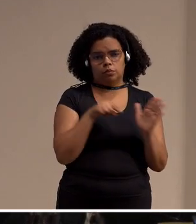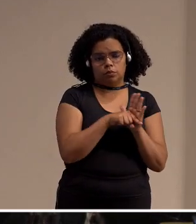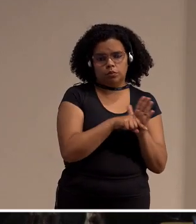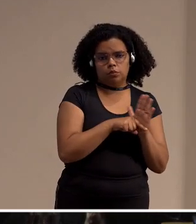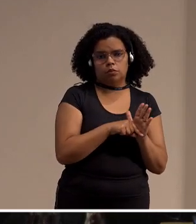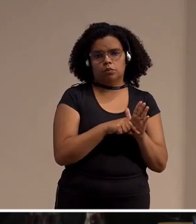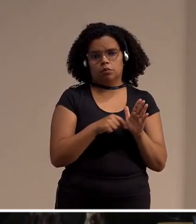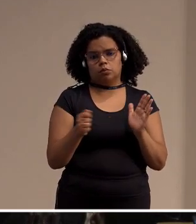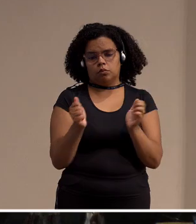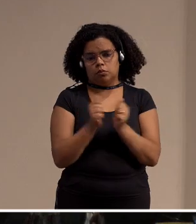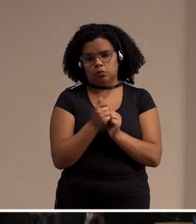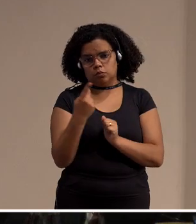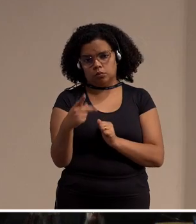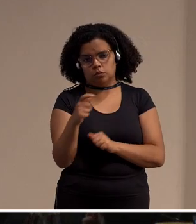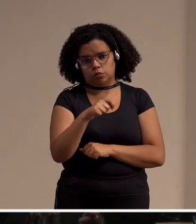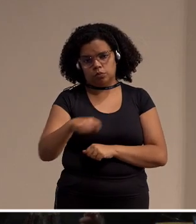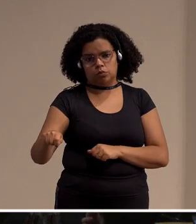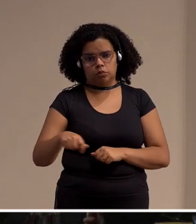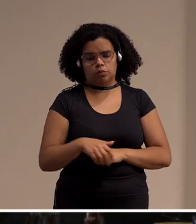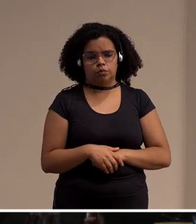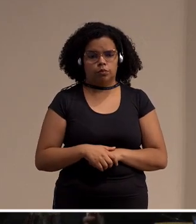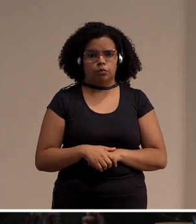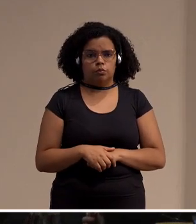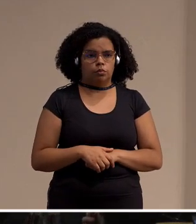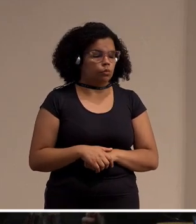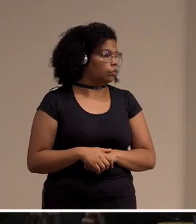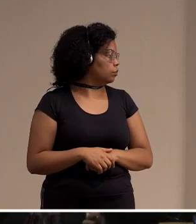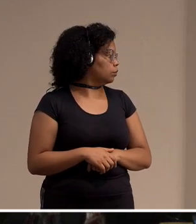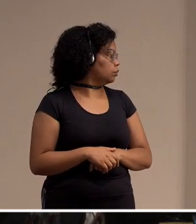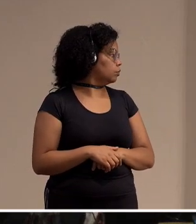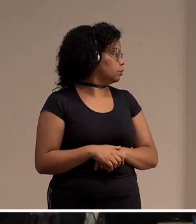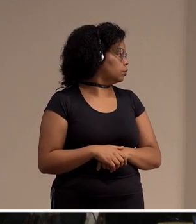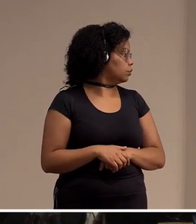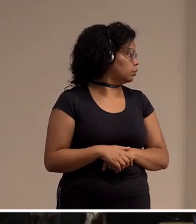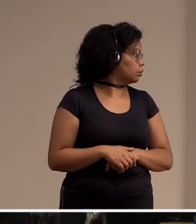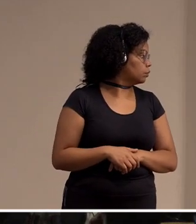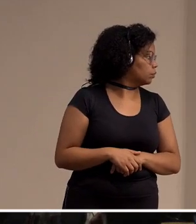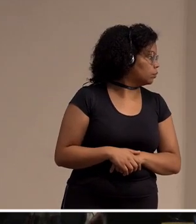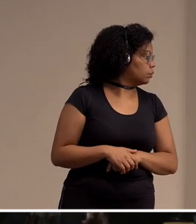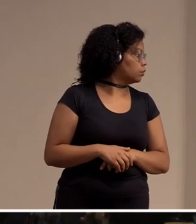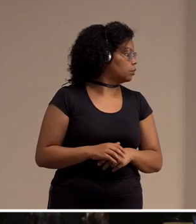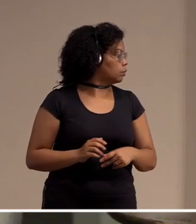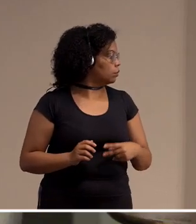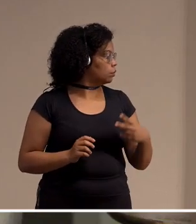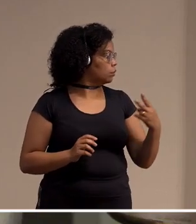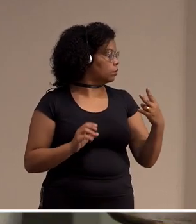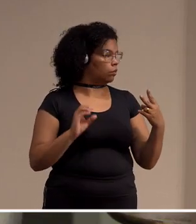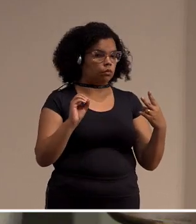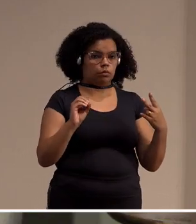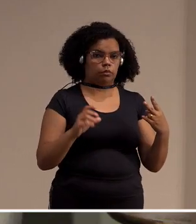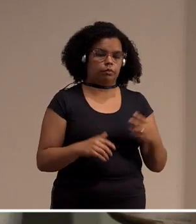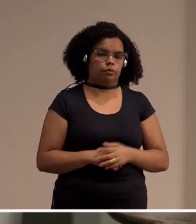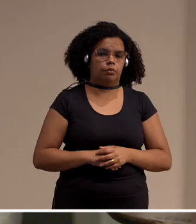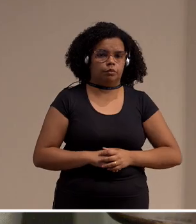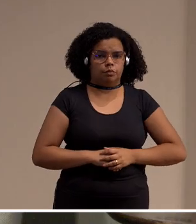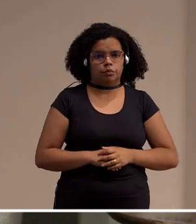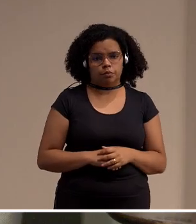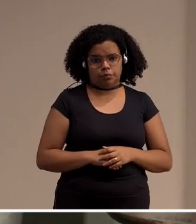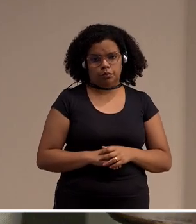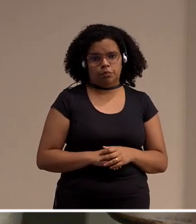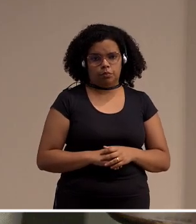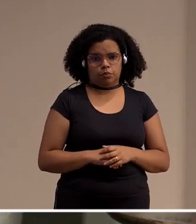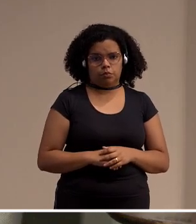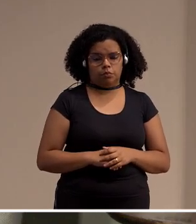Obrigado. Vou ter que retribuir, já estou perdendo de 2-0 já, sem duas perguntas.